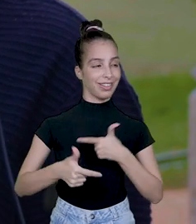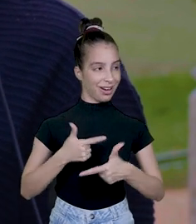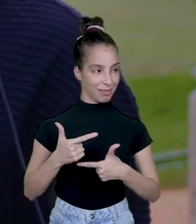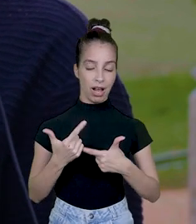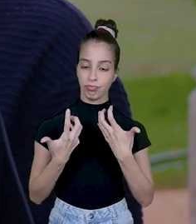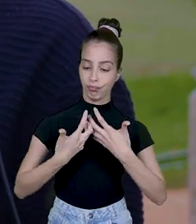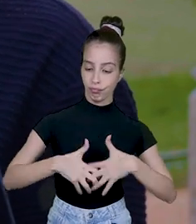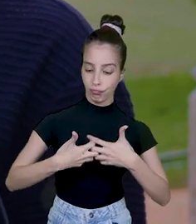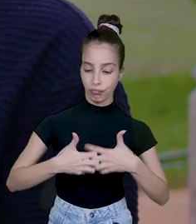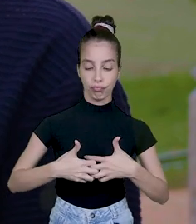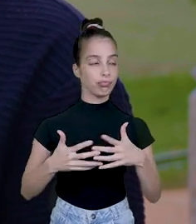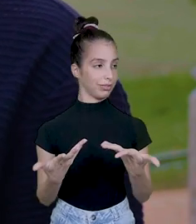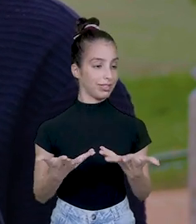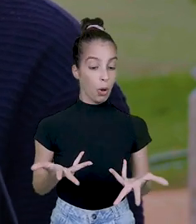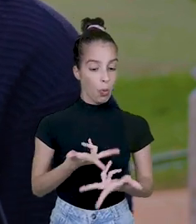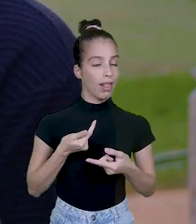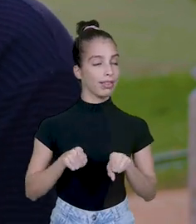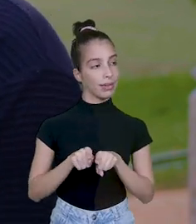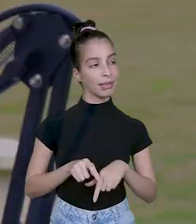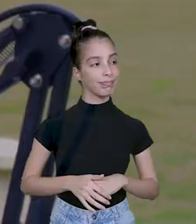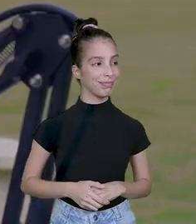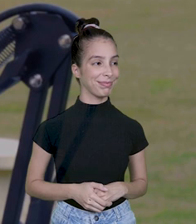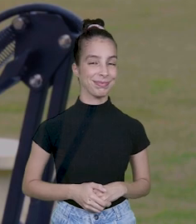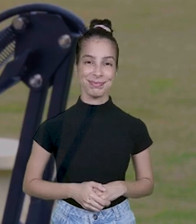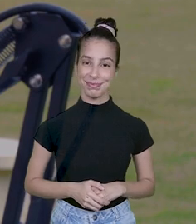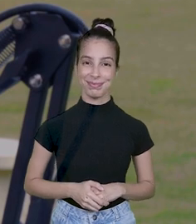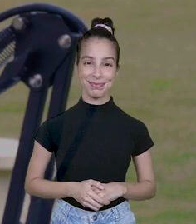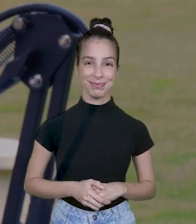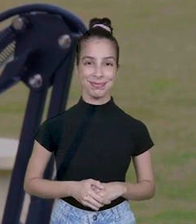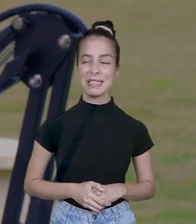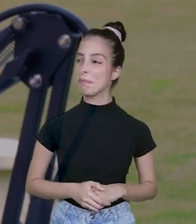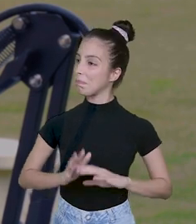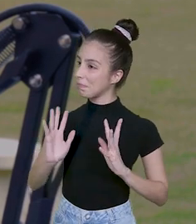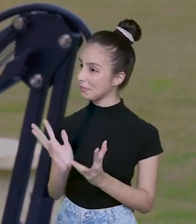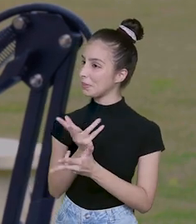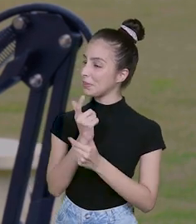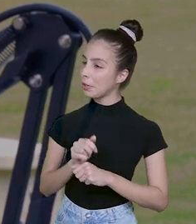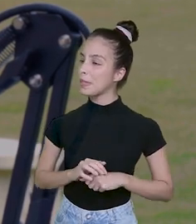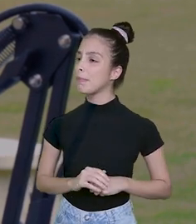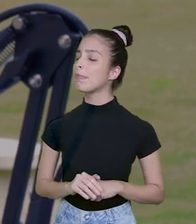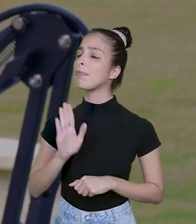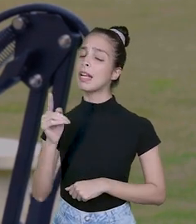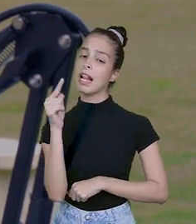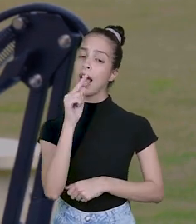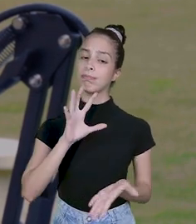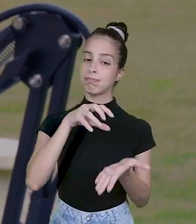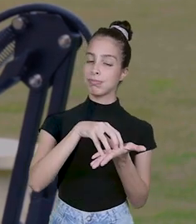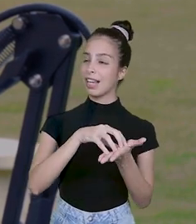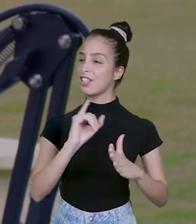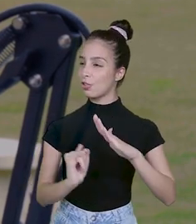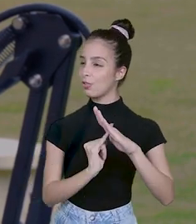nosso trabalho aumentar a eficiência Inclusive a qualidade também incrível incrível e já existem lá em Barra de São